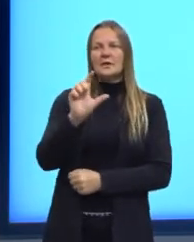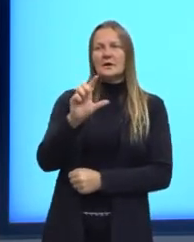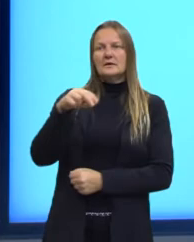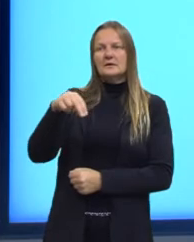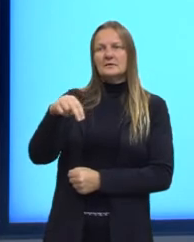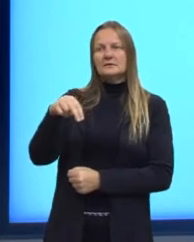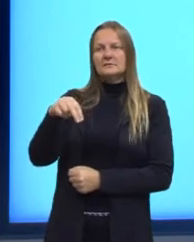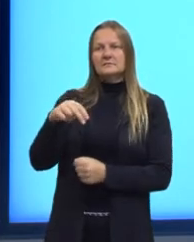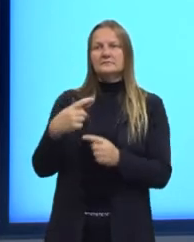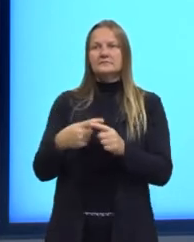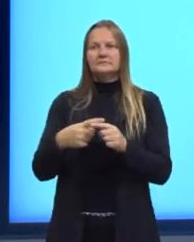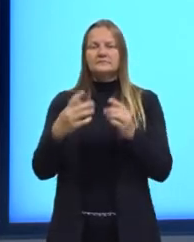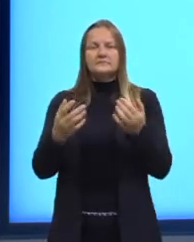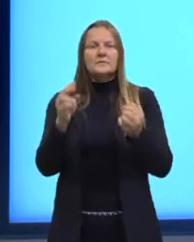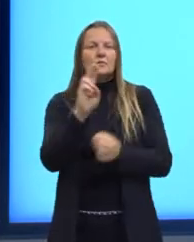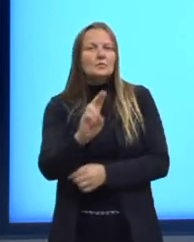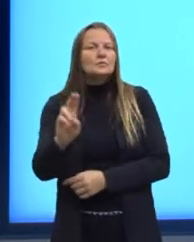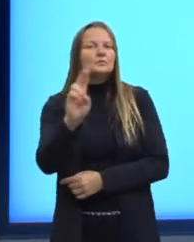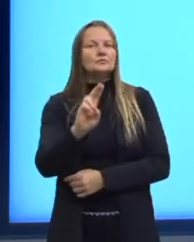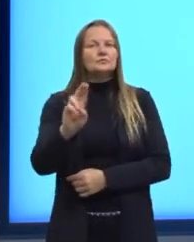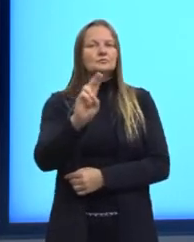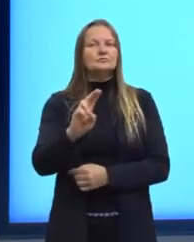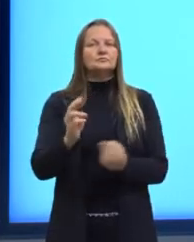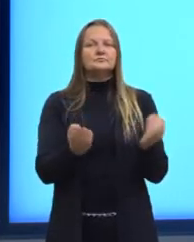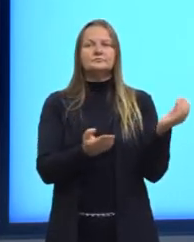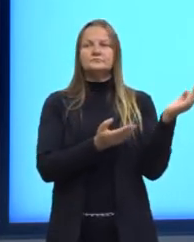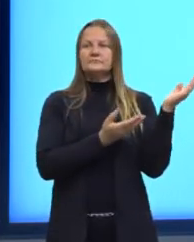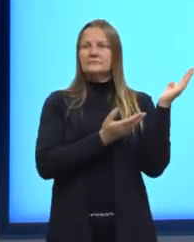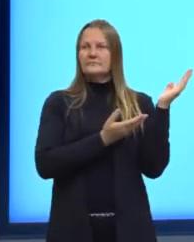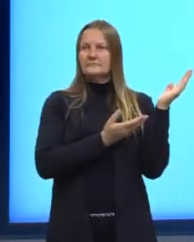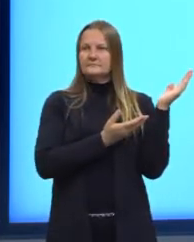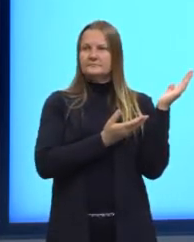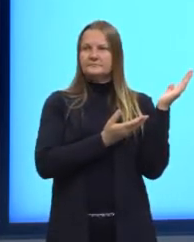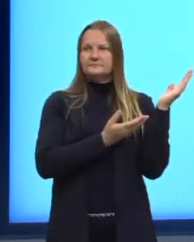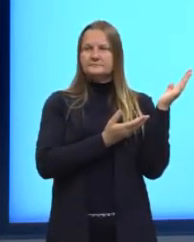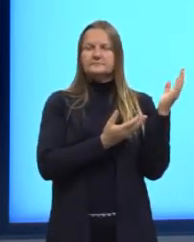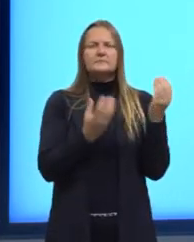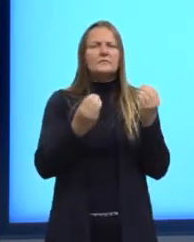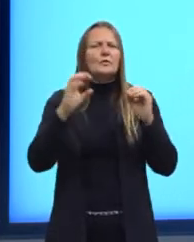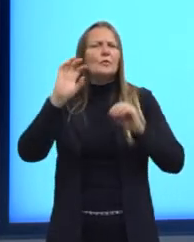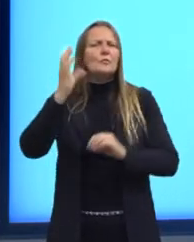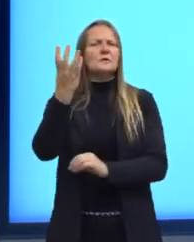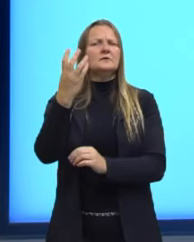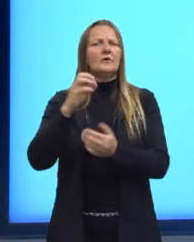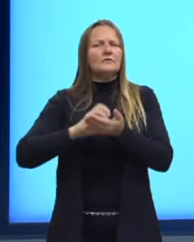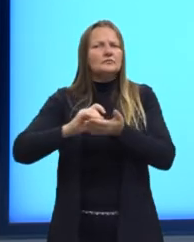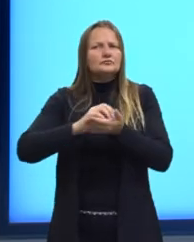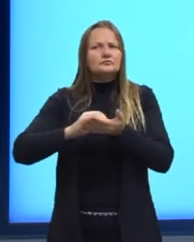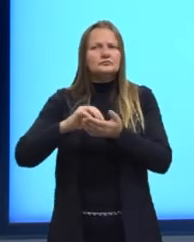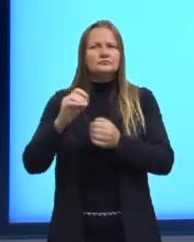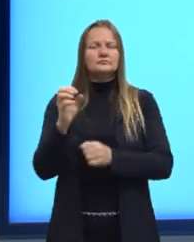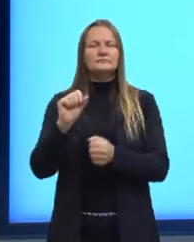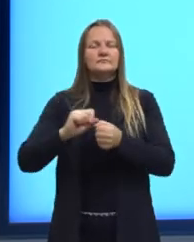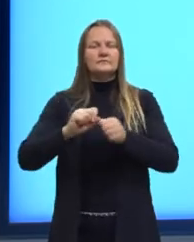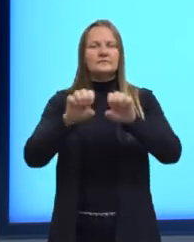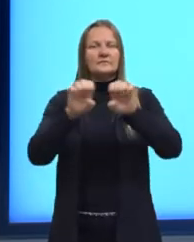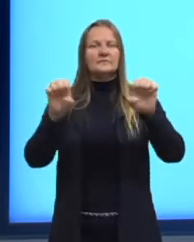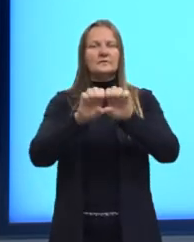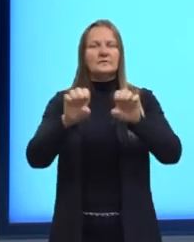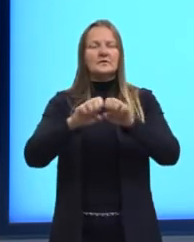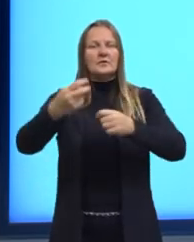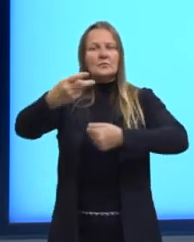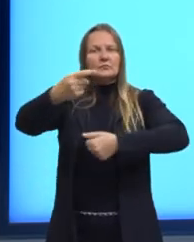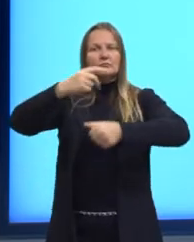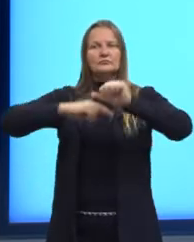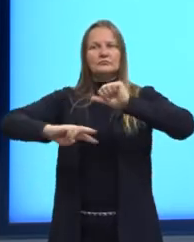então é esse que nós vamos utilizar como que nós vamos resolver a gente sempre utiliza nas equações a operação